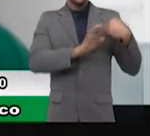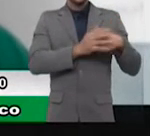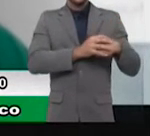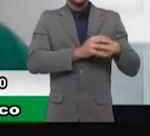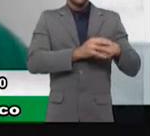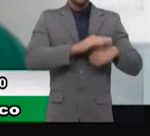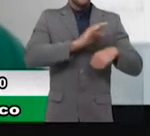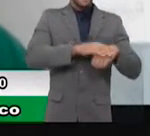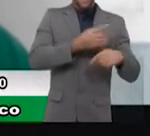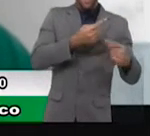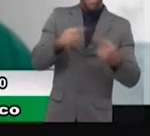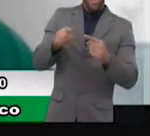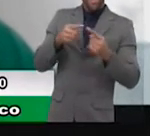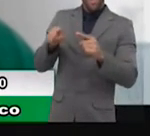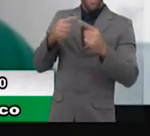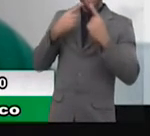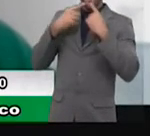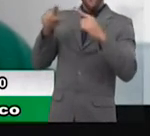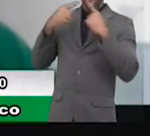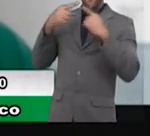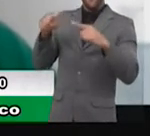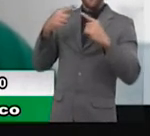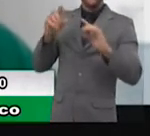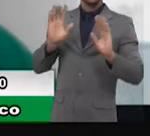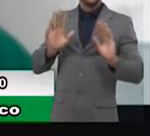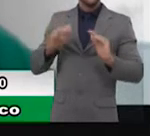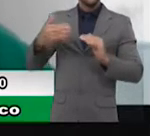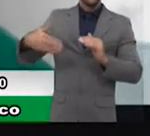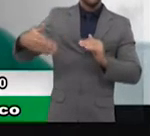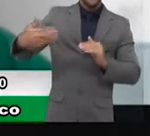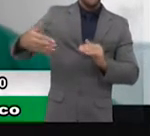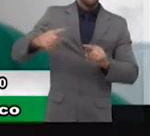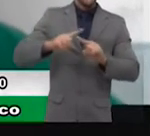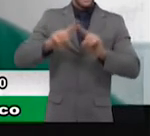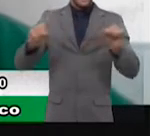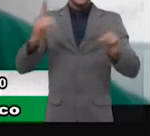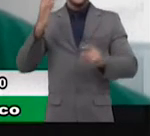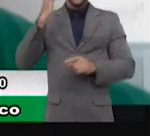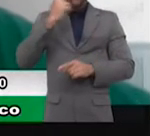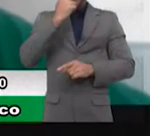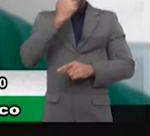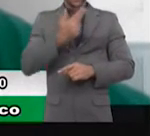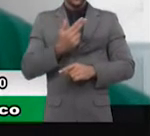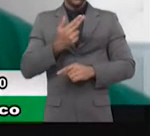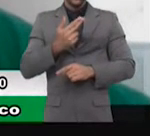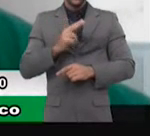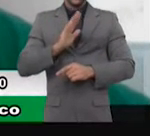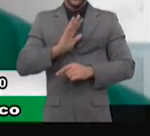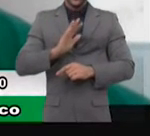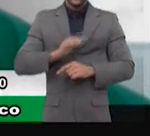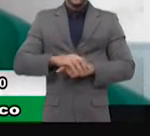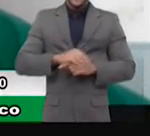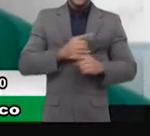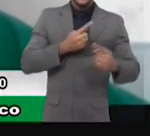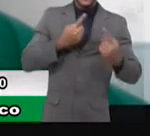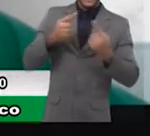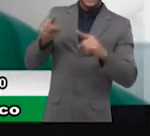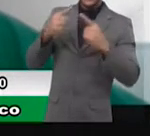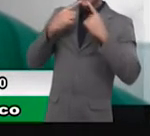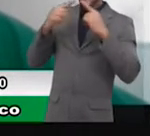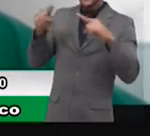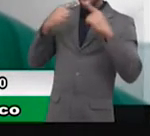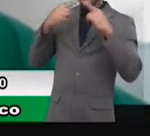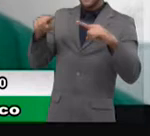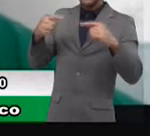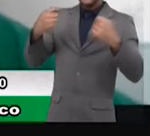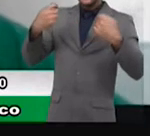fazer crítica e daí por diante. Mas eu só acho que a crítica, a oposição tem